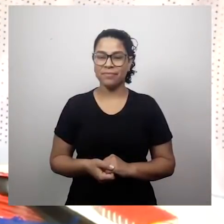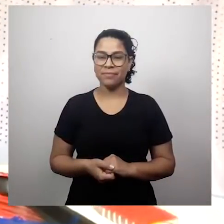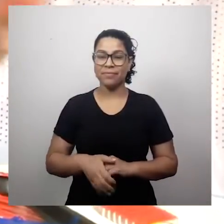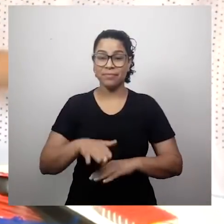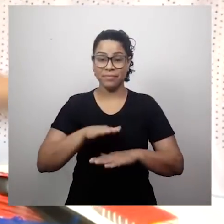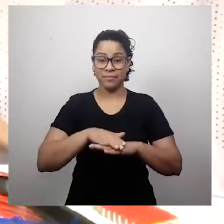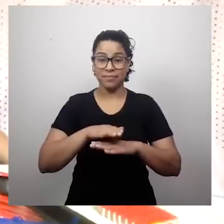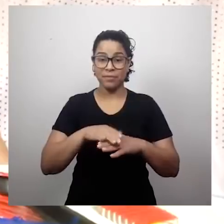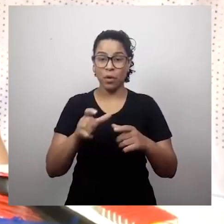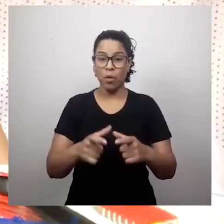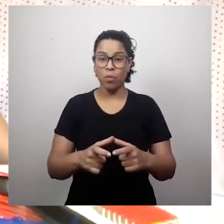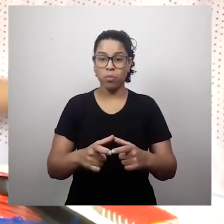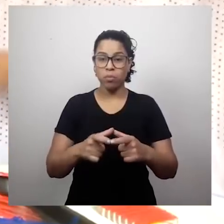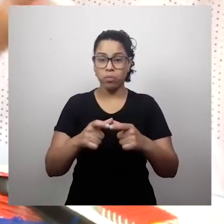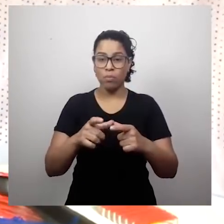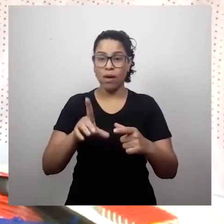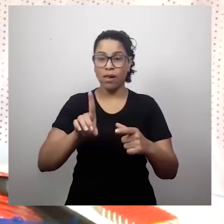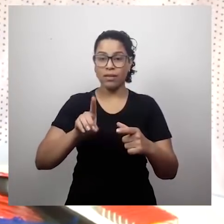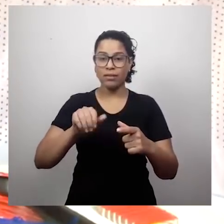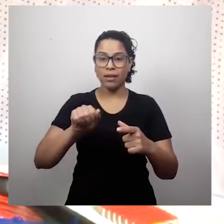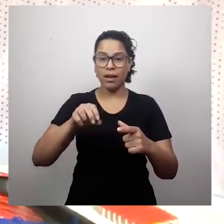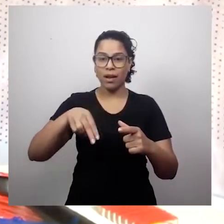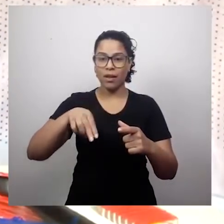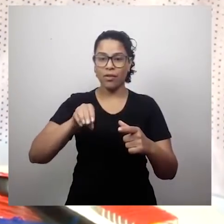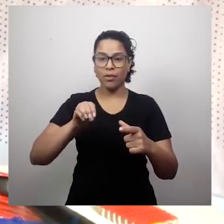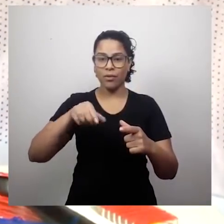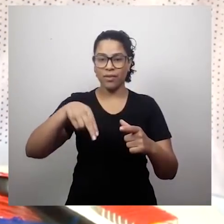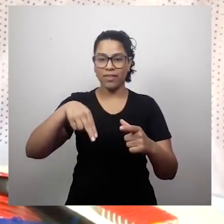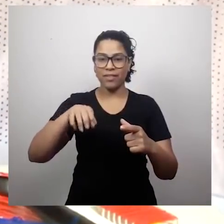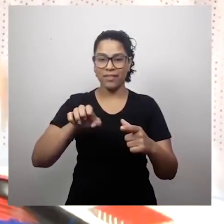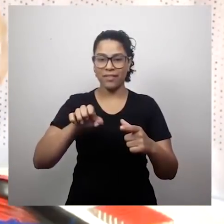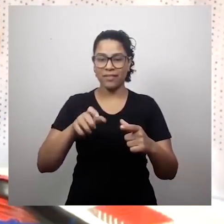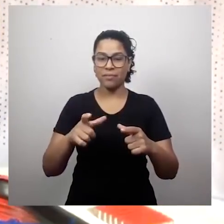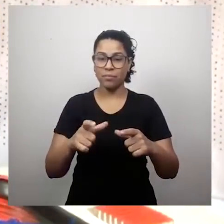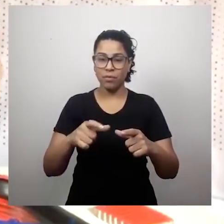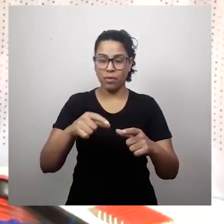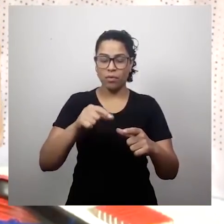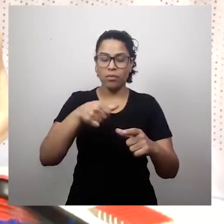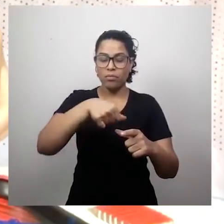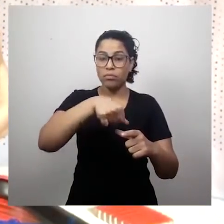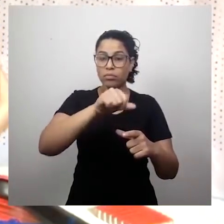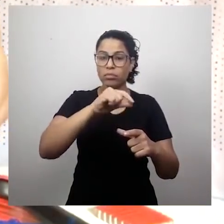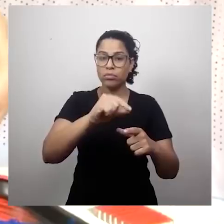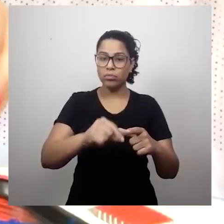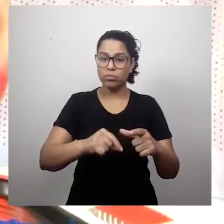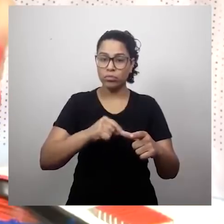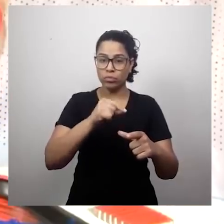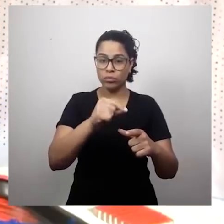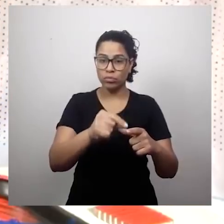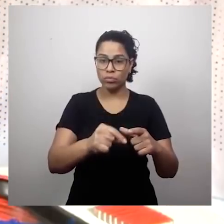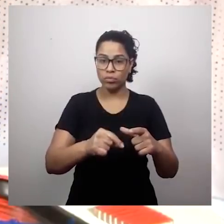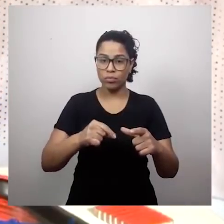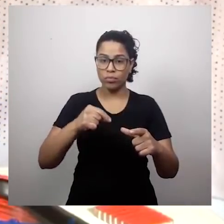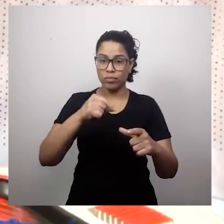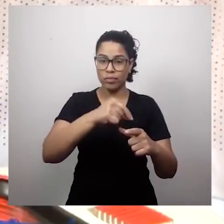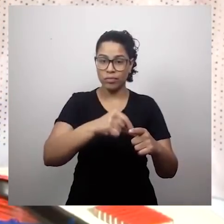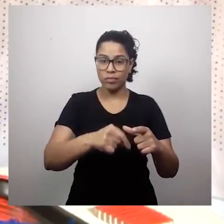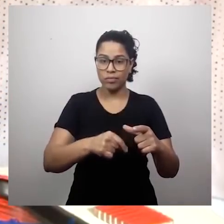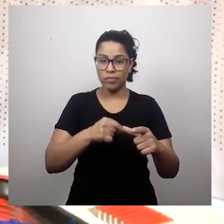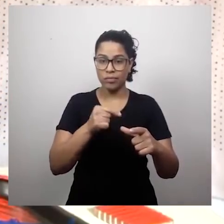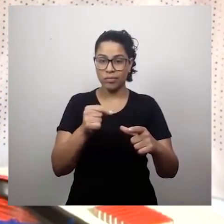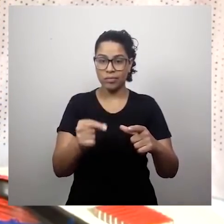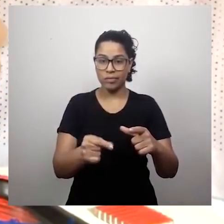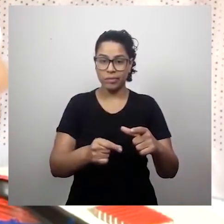Vamos fazer também com um potinho de Danone. Olha só, coloquei a fita, fui envolvendo o